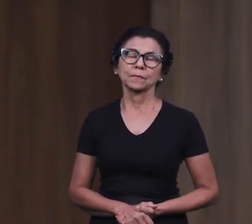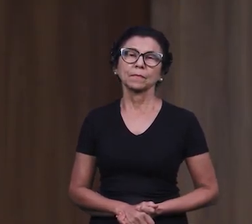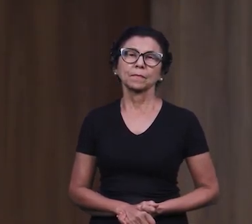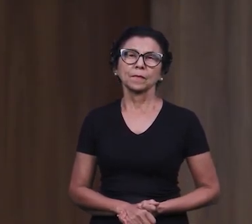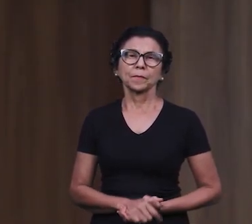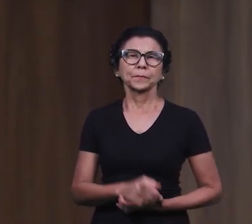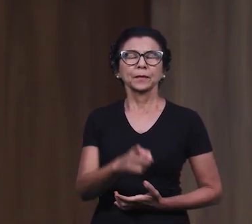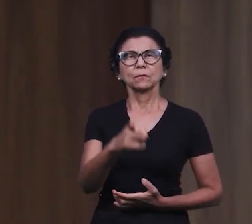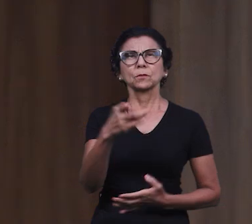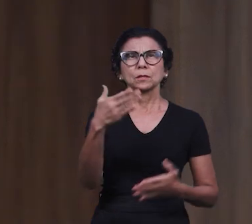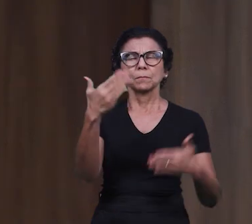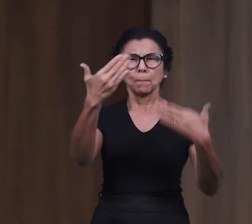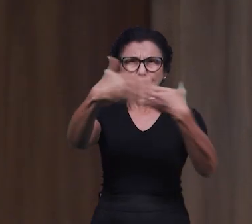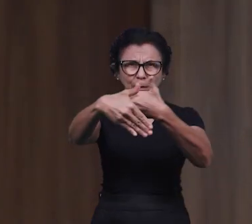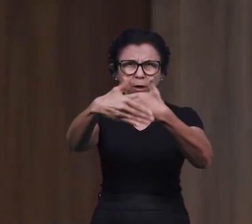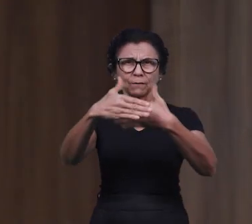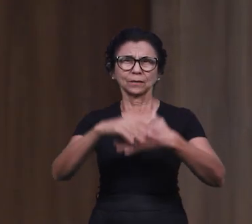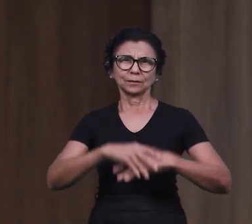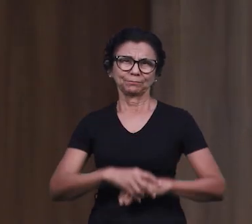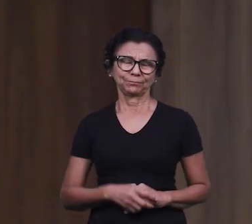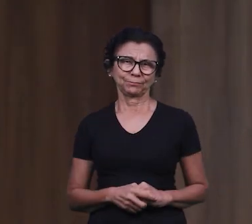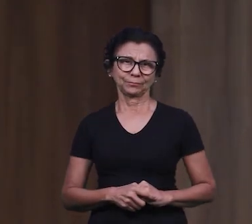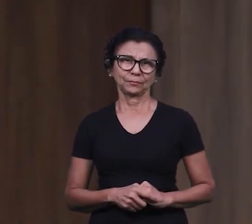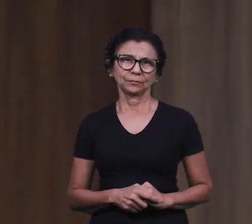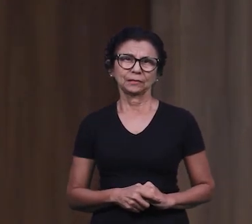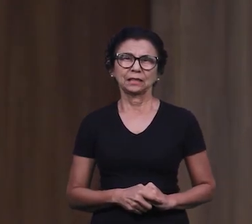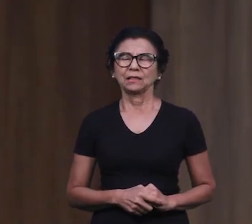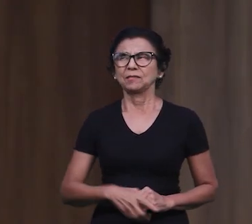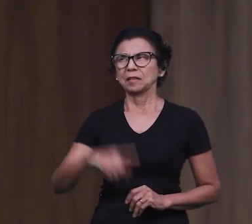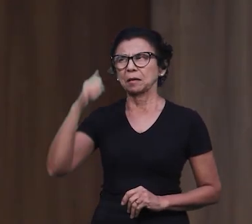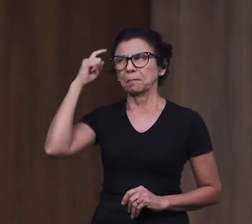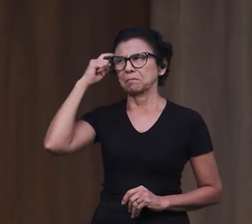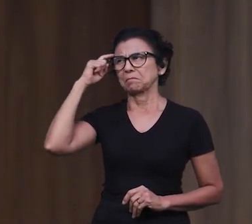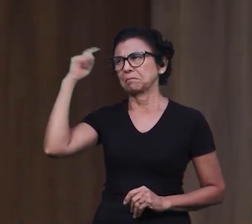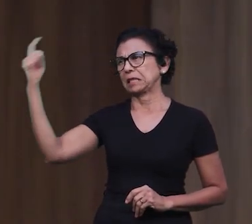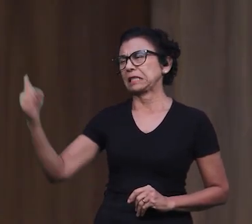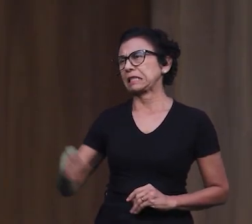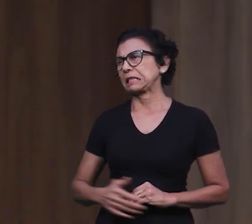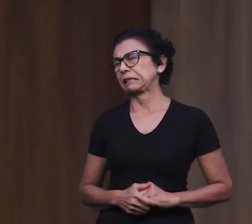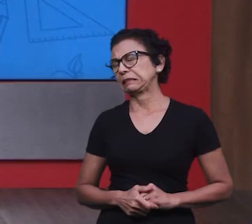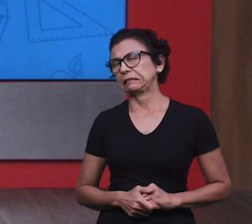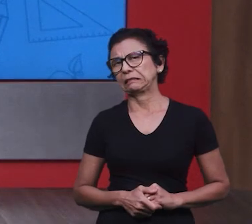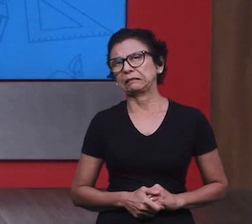uma prova, não entre com esse pensamento de que